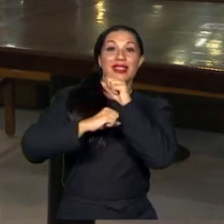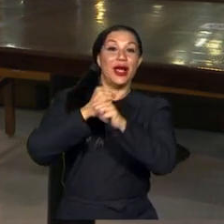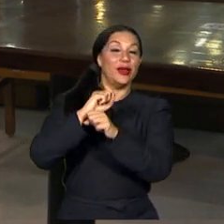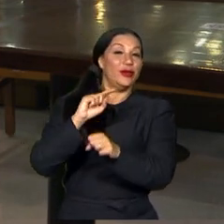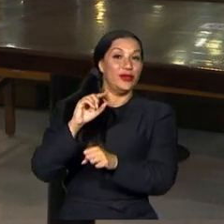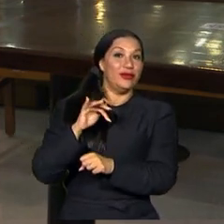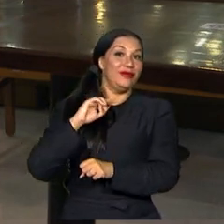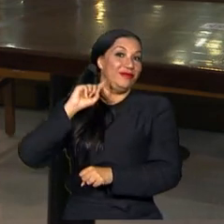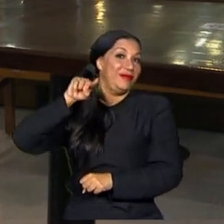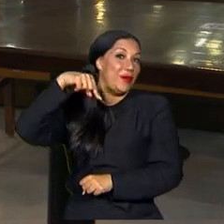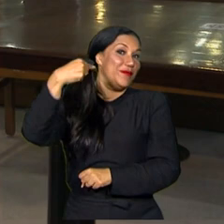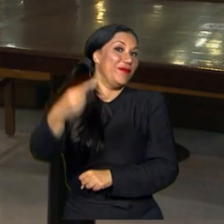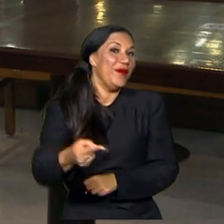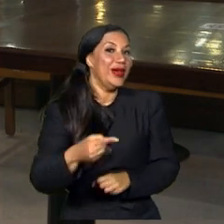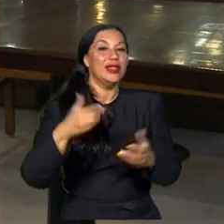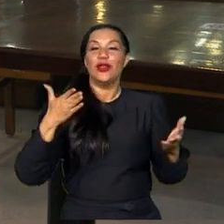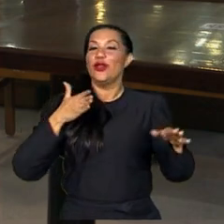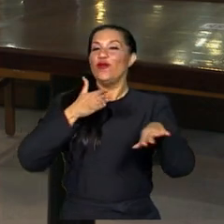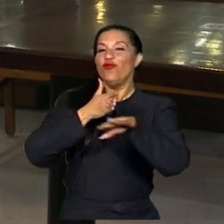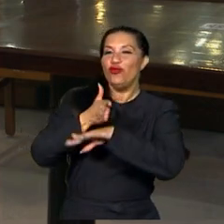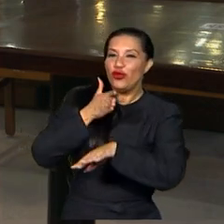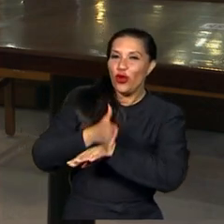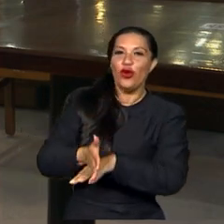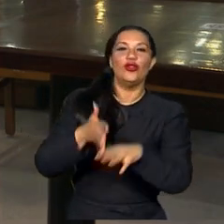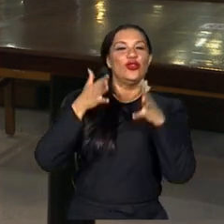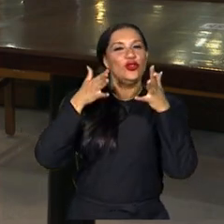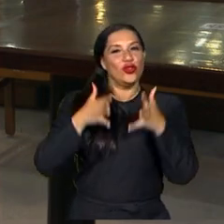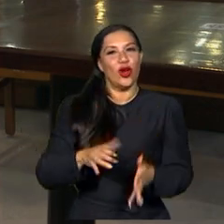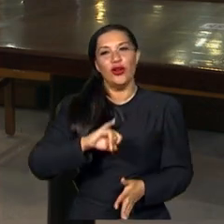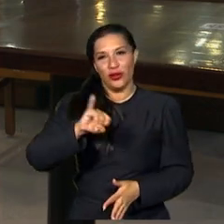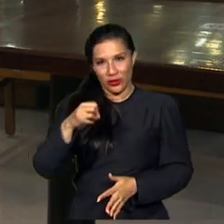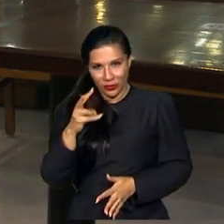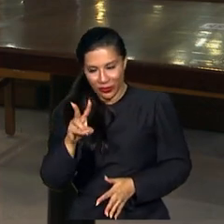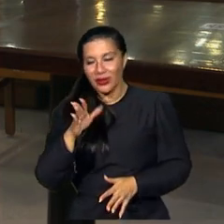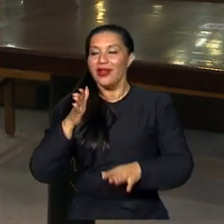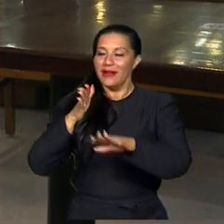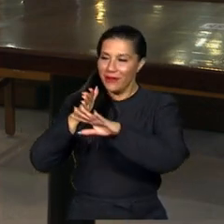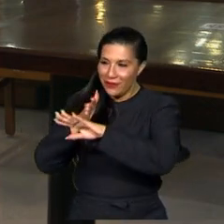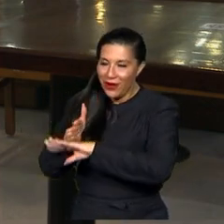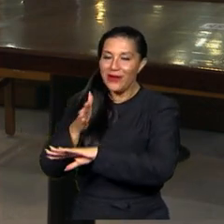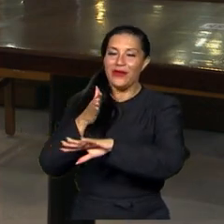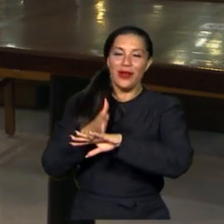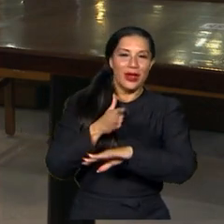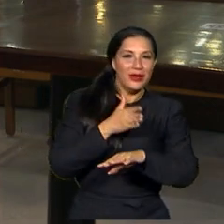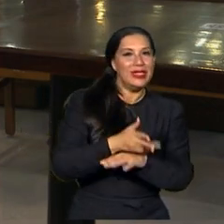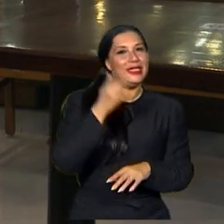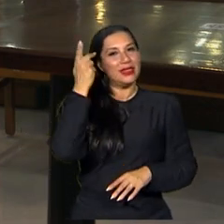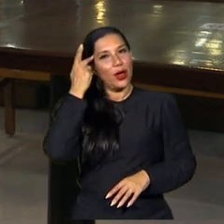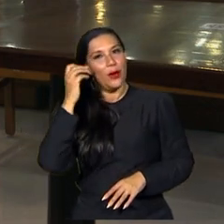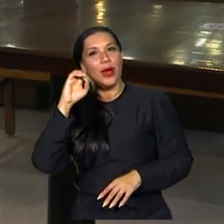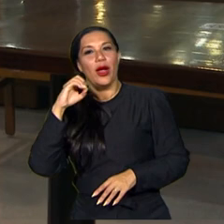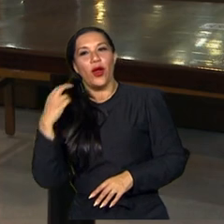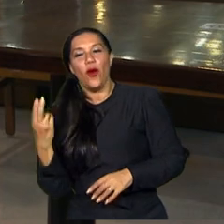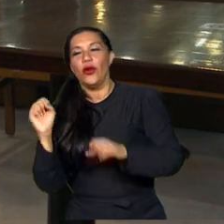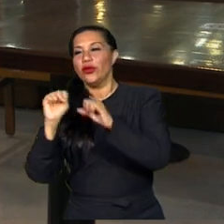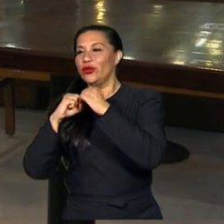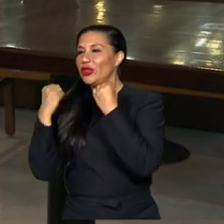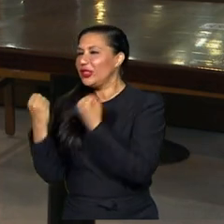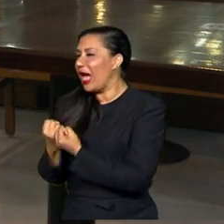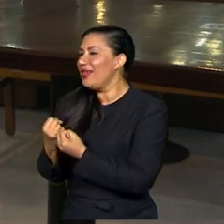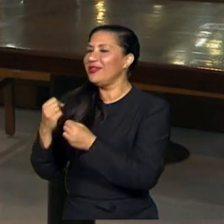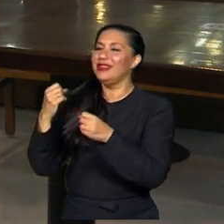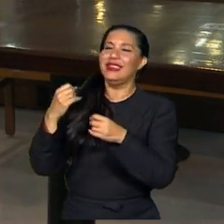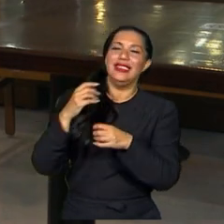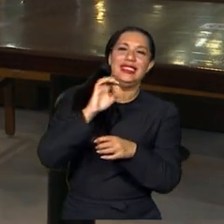gente vai em todos os jogos do Juventus. Onde o Juventus joga, a gente está lá, seja aqui em São Paulo, nos estádios aqui da Grande São